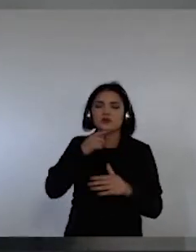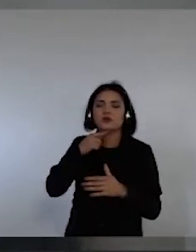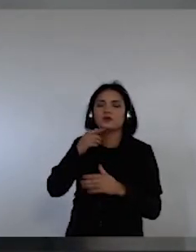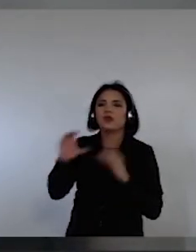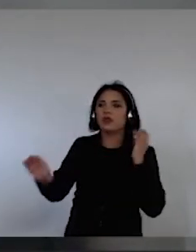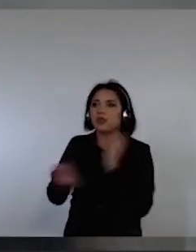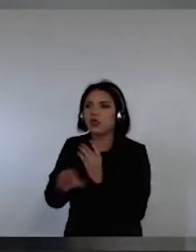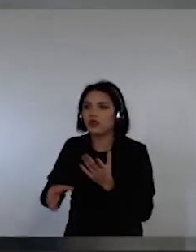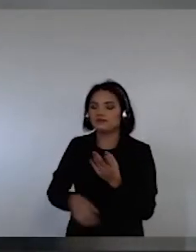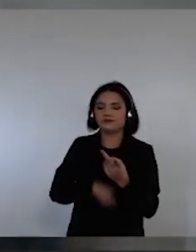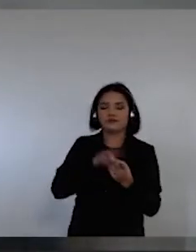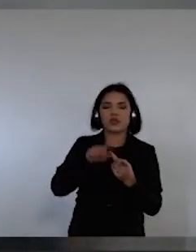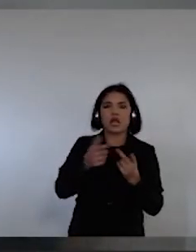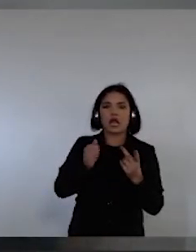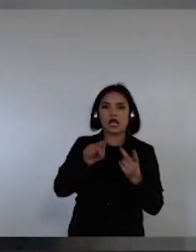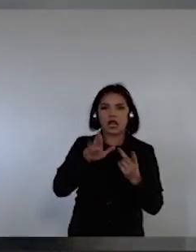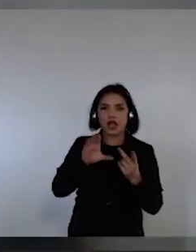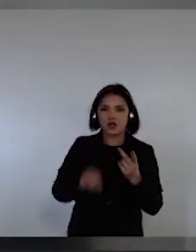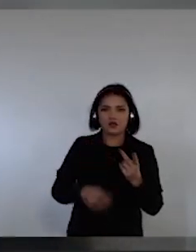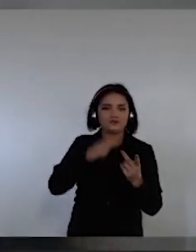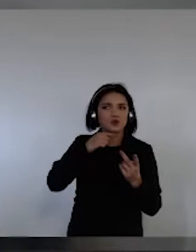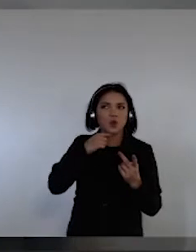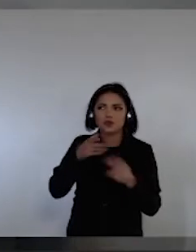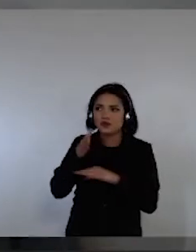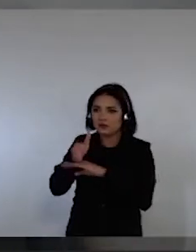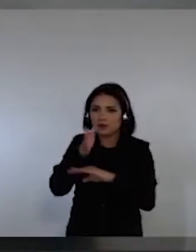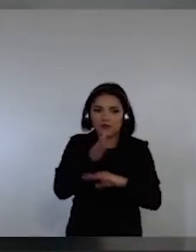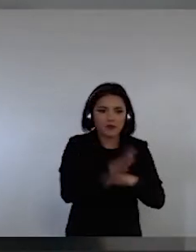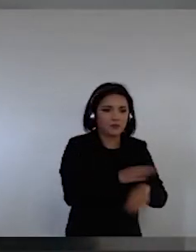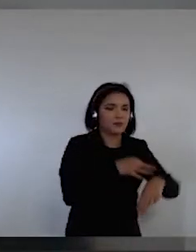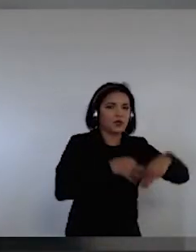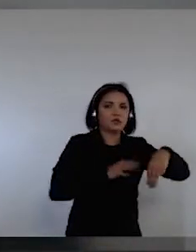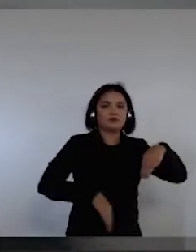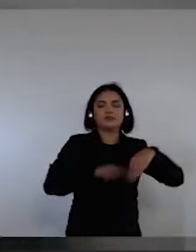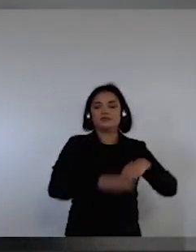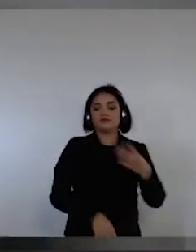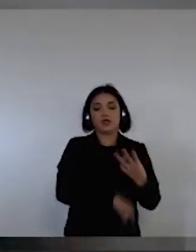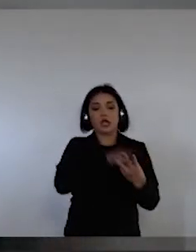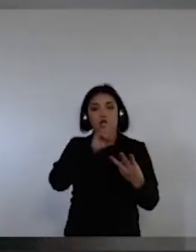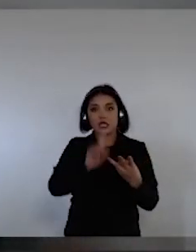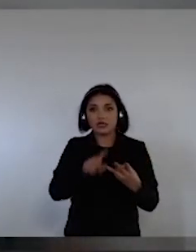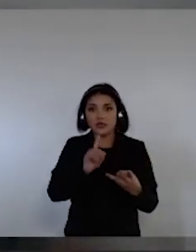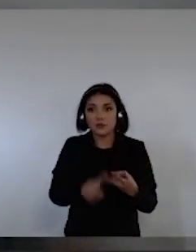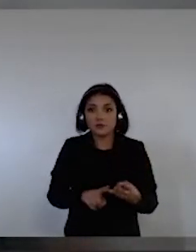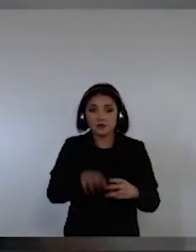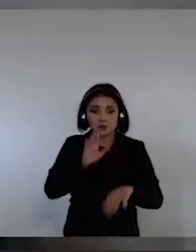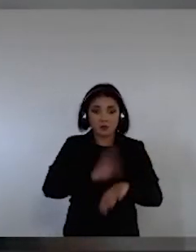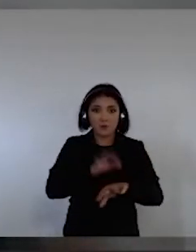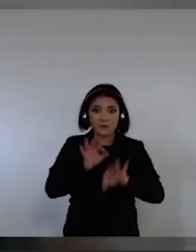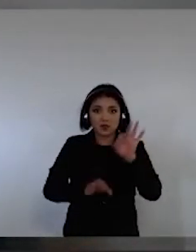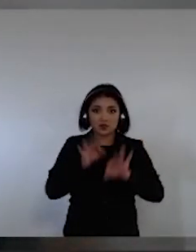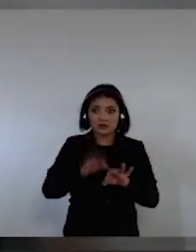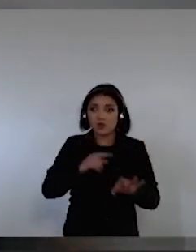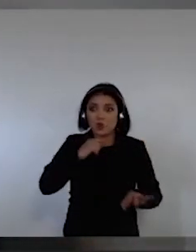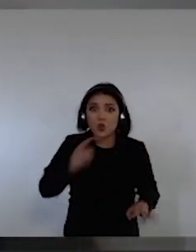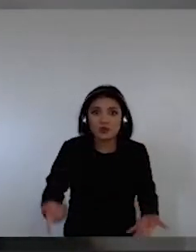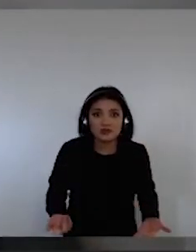que ideias. Uma coisa que eu estou assim, já preocupado faz tempo, e tem a ver com o tema exposto aí pelo Celso,